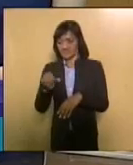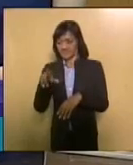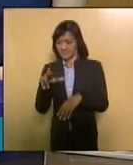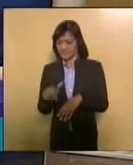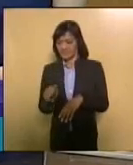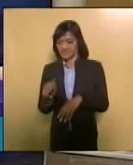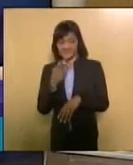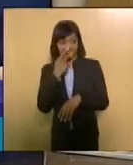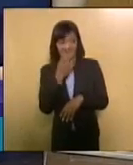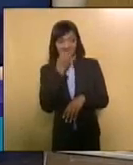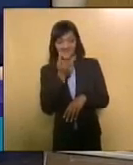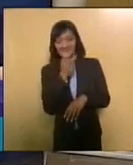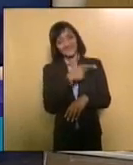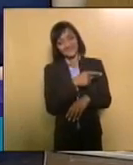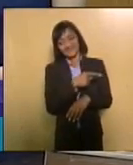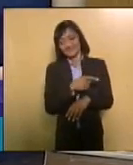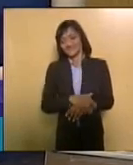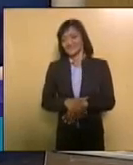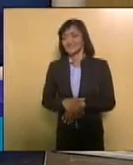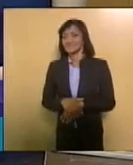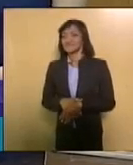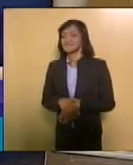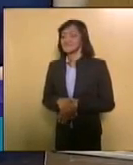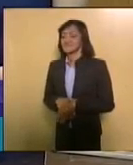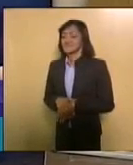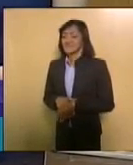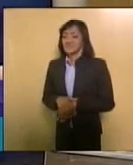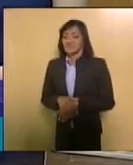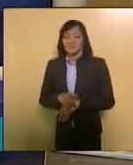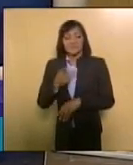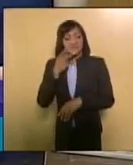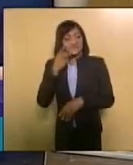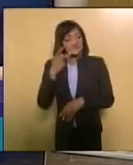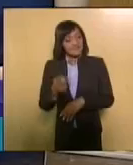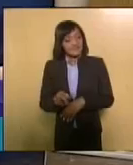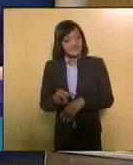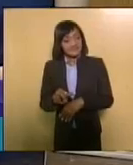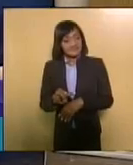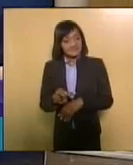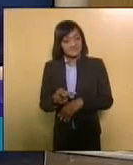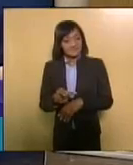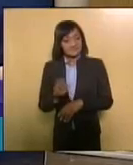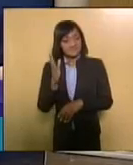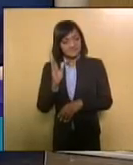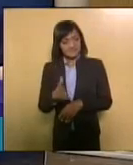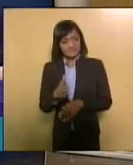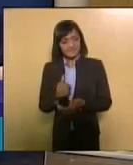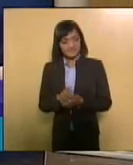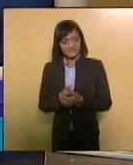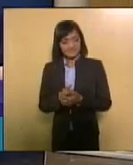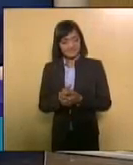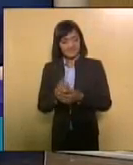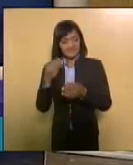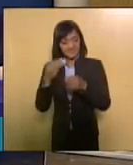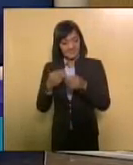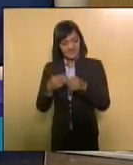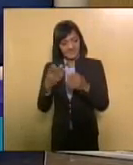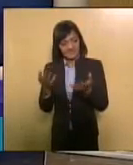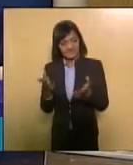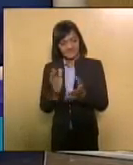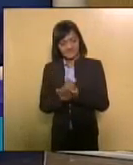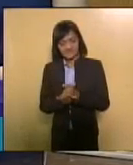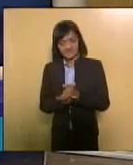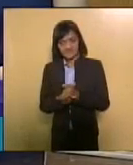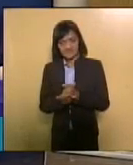eu né vou falar aqui só um pouco dess dessa lista município né